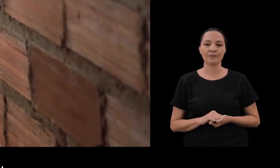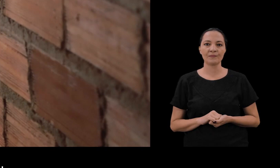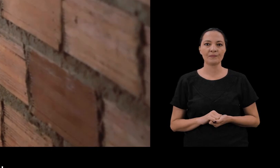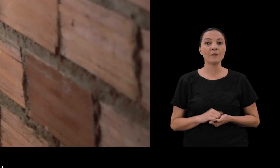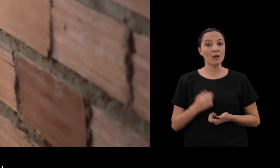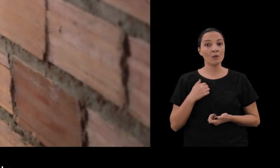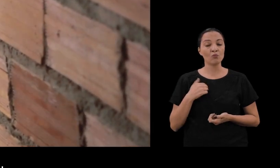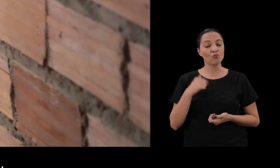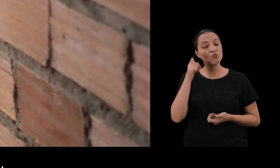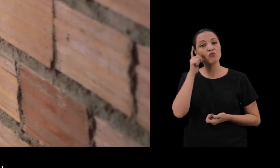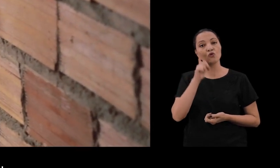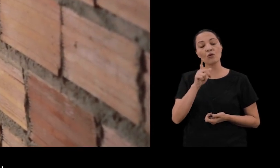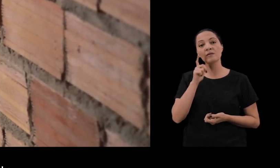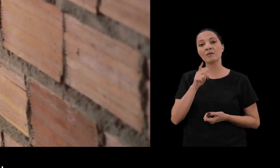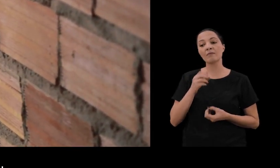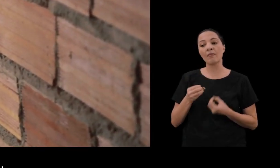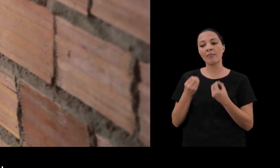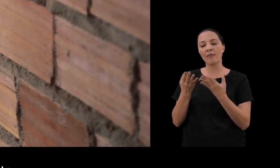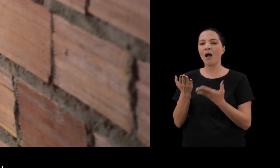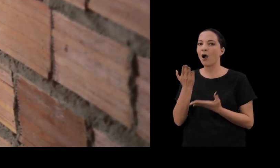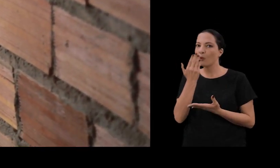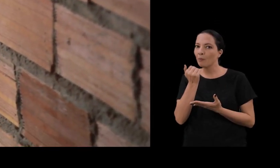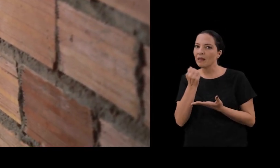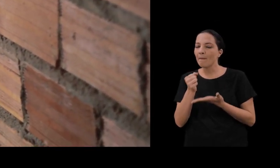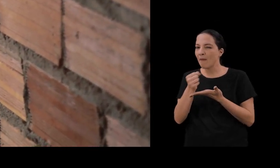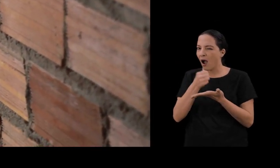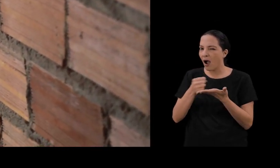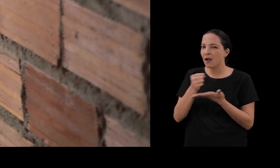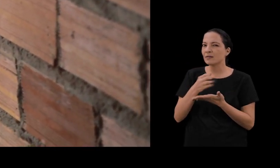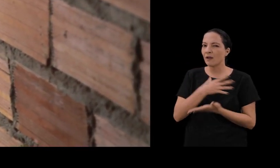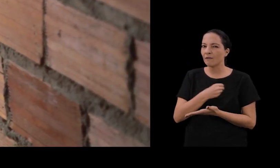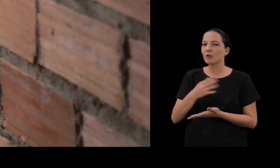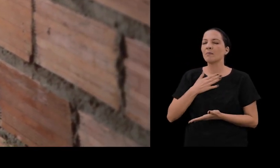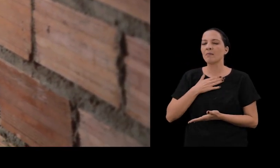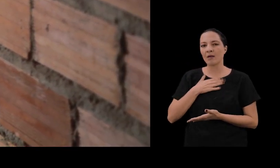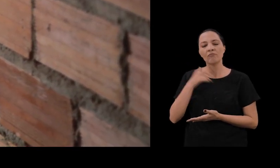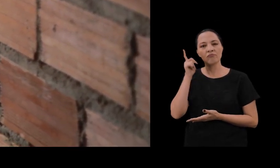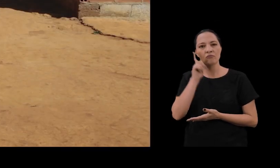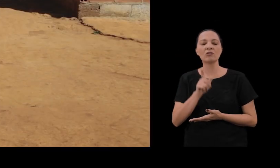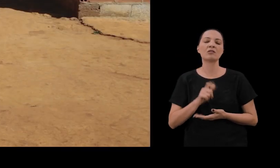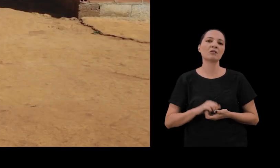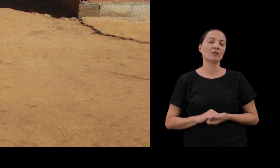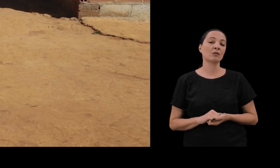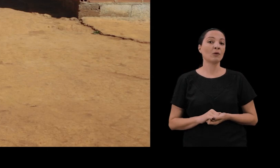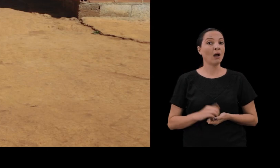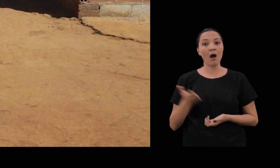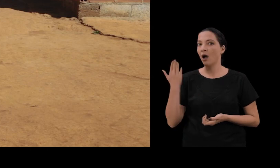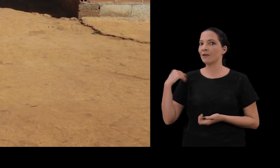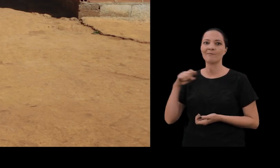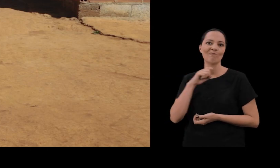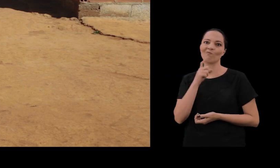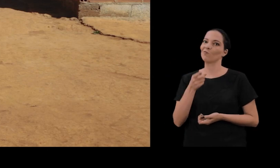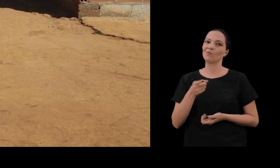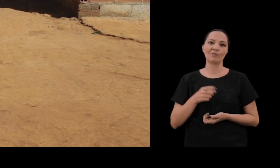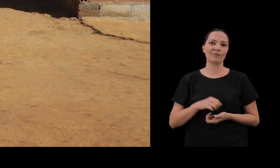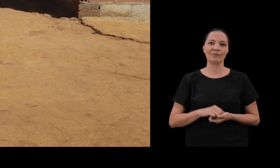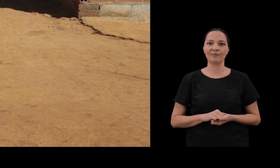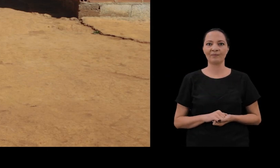Tô dando conta de sustentar meus filhos, no básico, pelo menos, né? E antes eu não dava